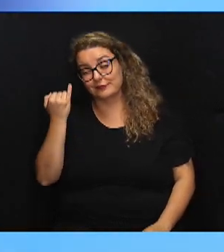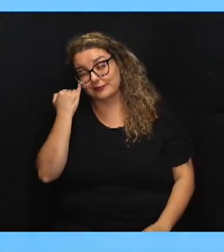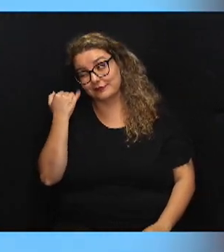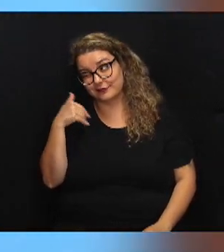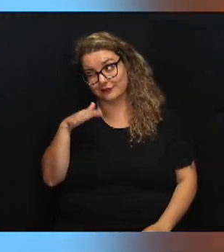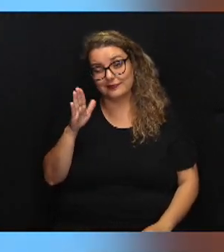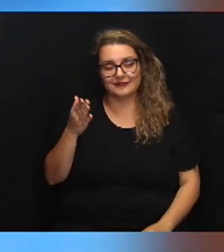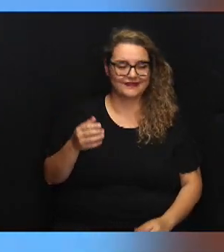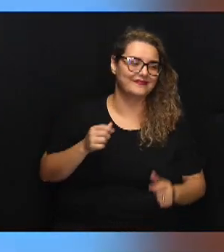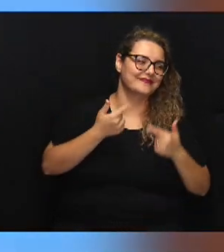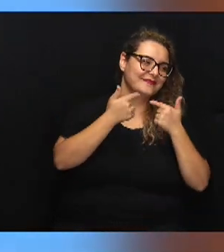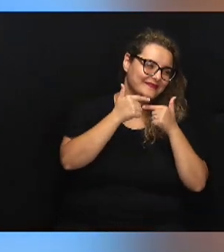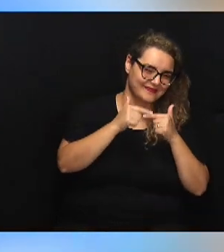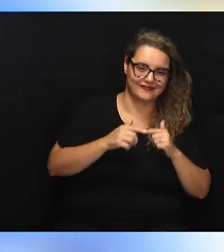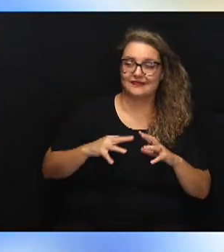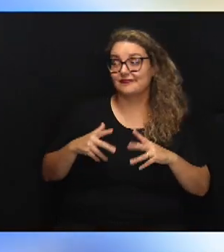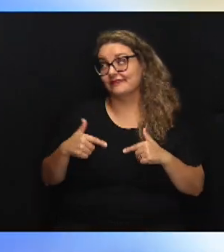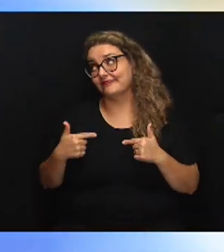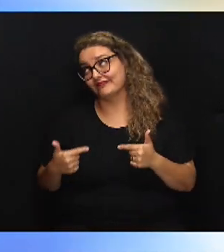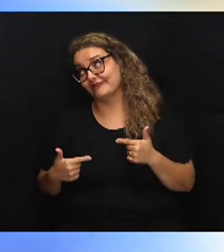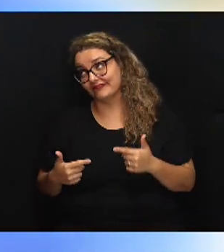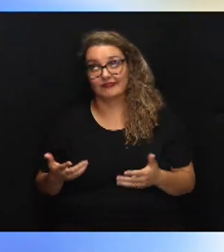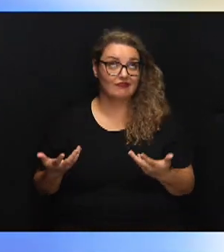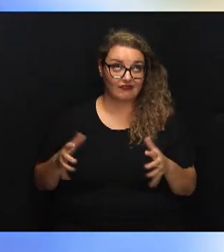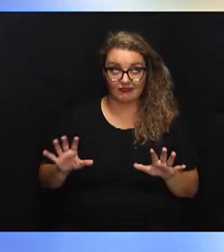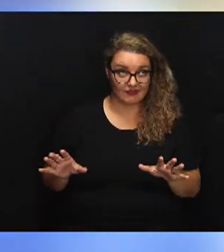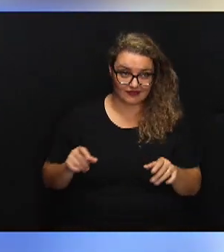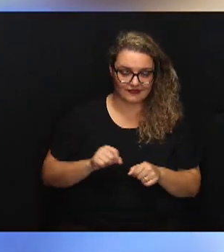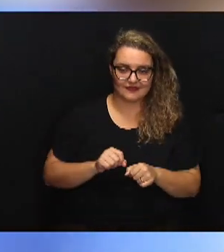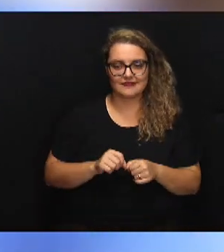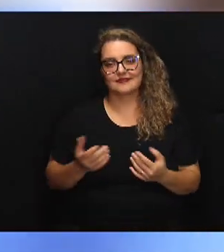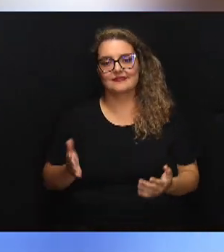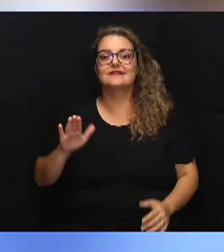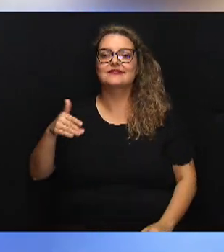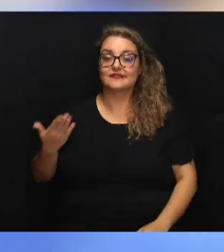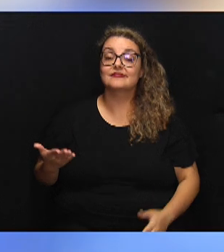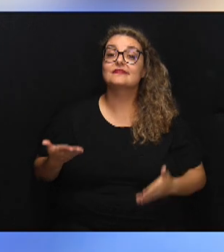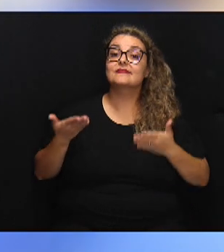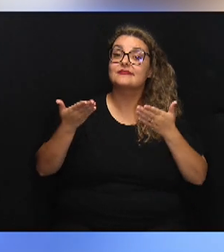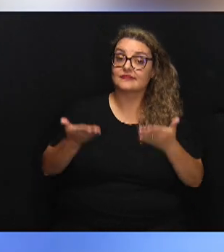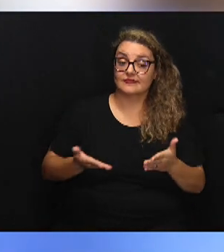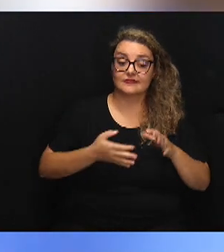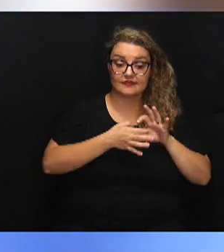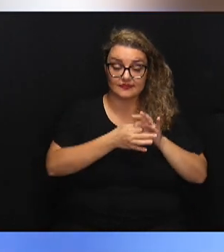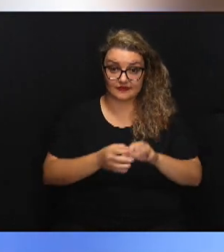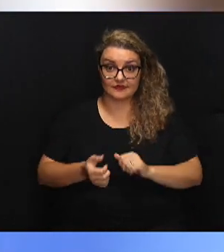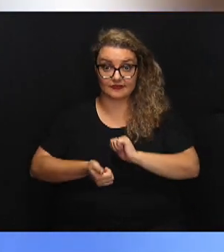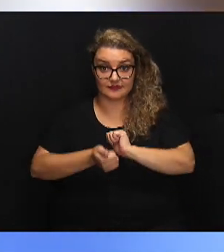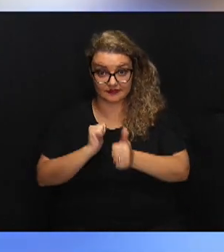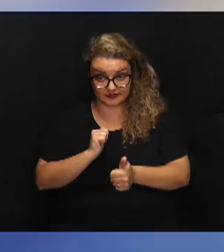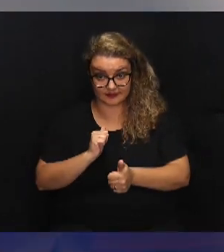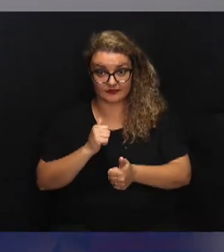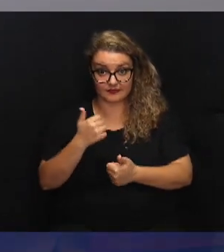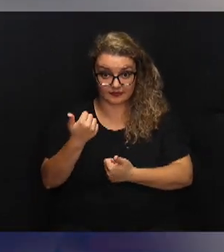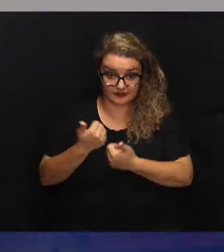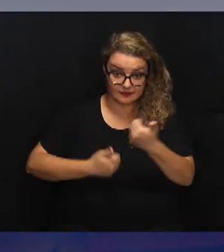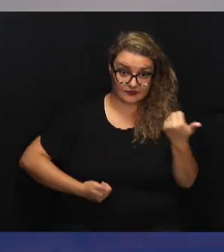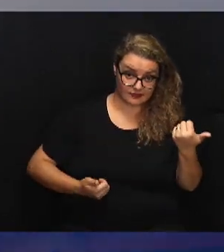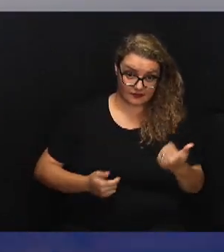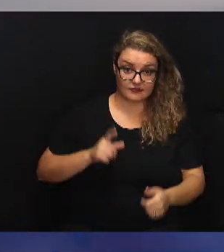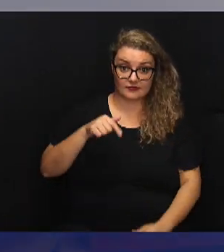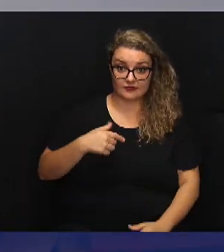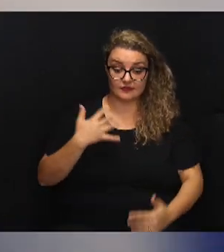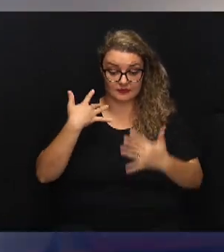que tenta, nossa, tudo é chato, tudo não quero fazer. Então, quando a gente traz esse contexto para o esporte de uma maneira que seja atrativa para